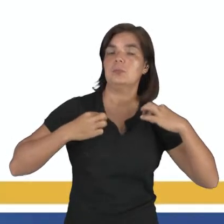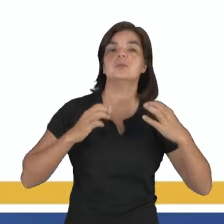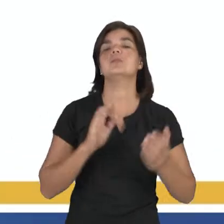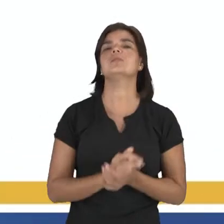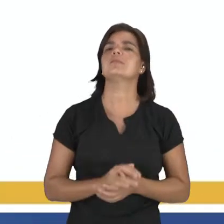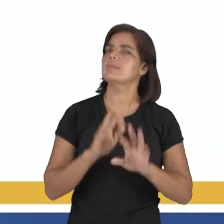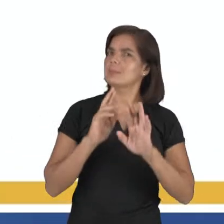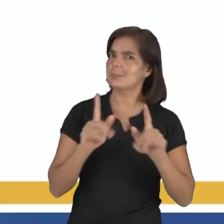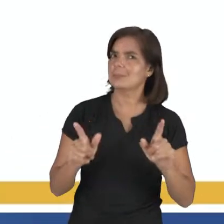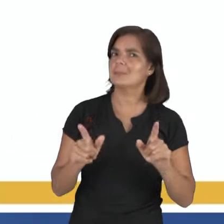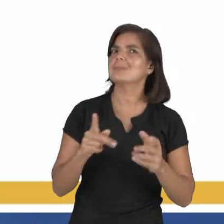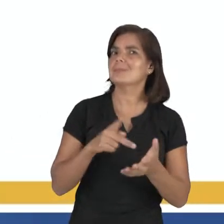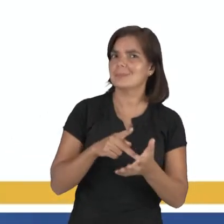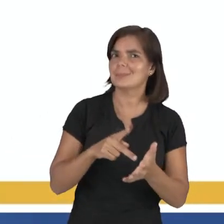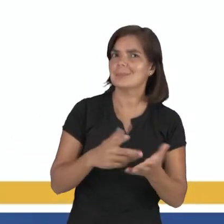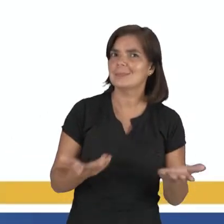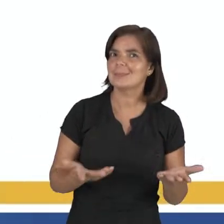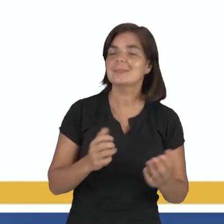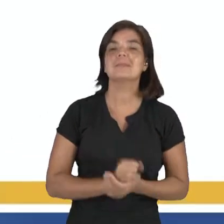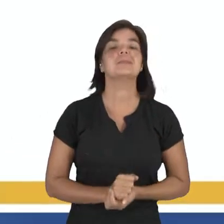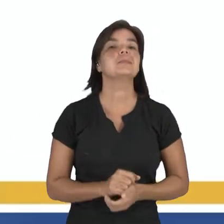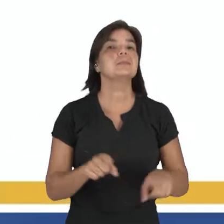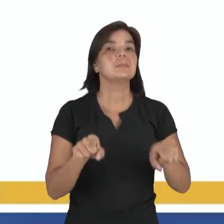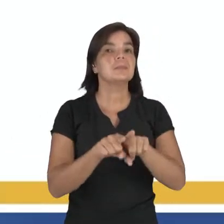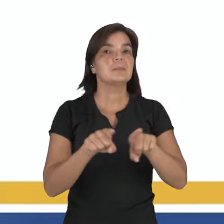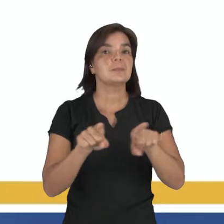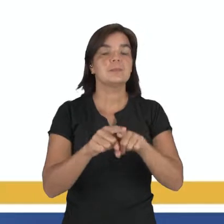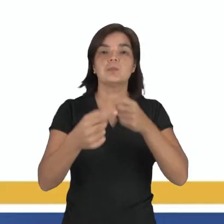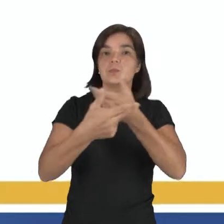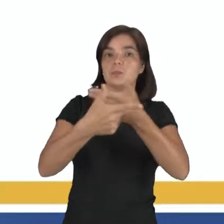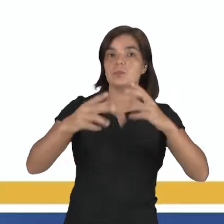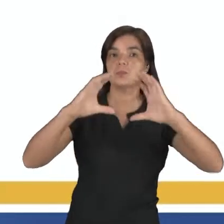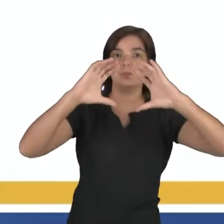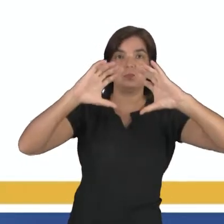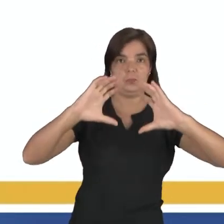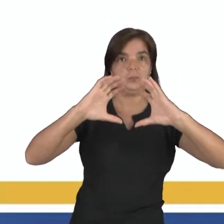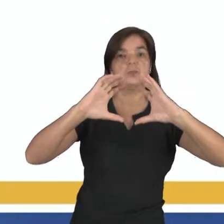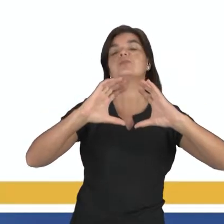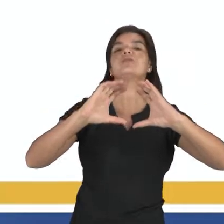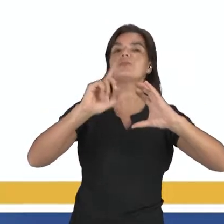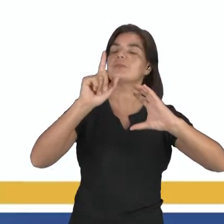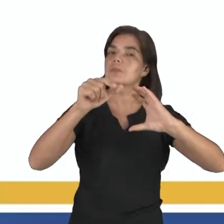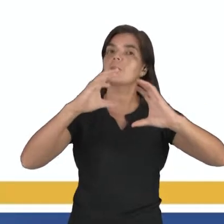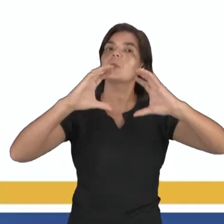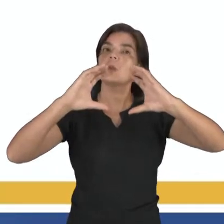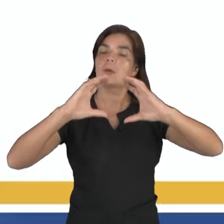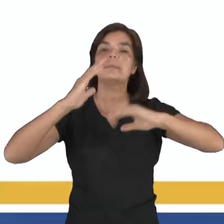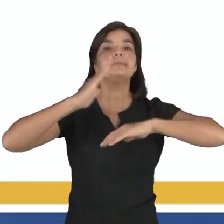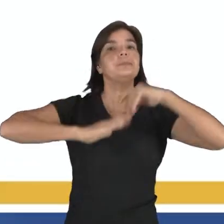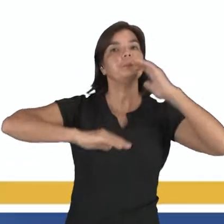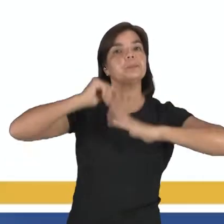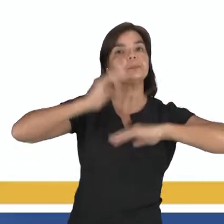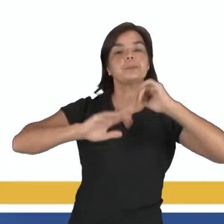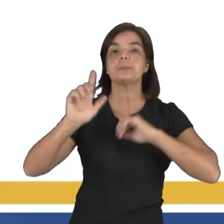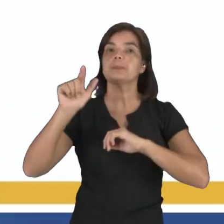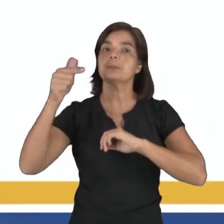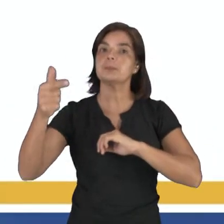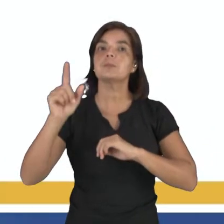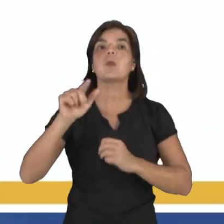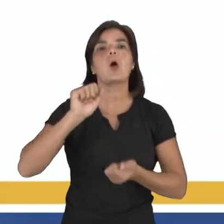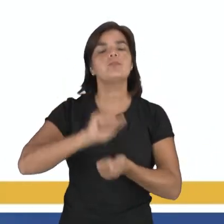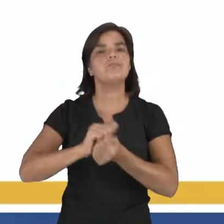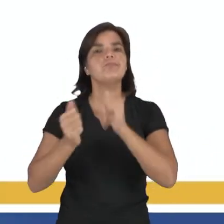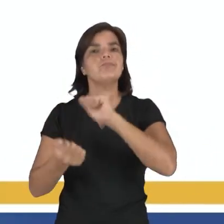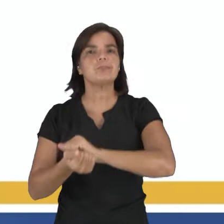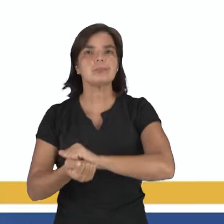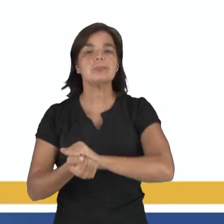são bem diferentes, né? A questão do objeto bola é um objeto profissional, enquanto o outro é uma